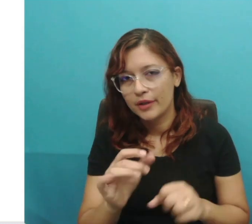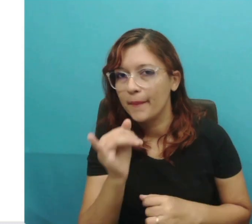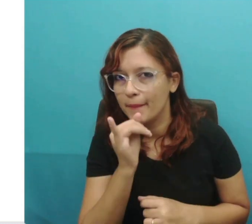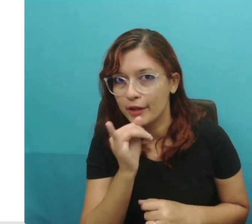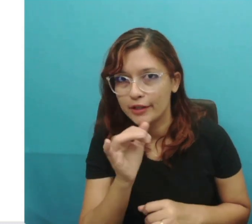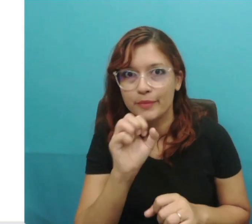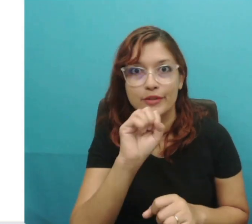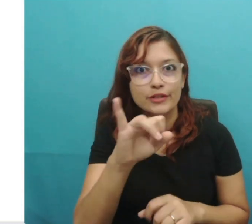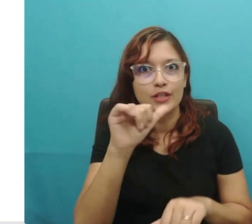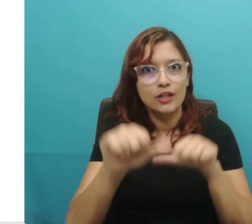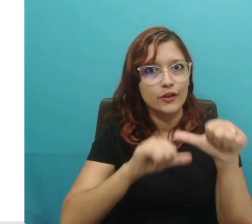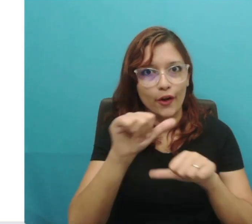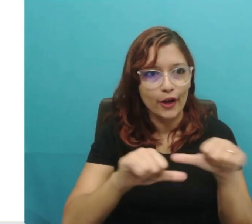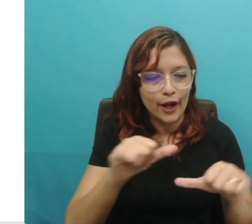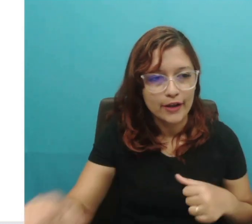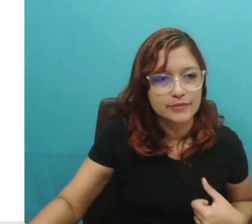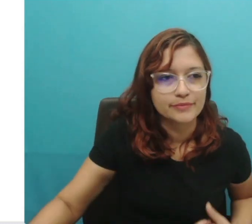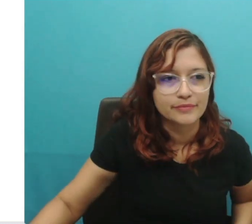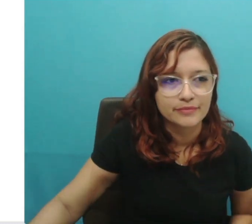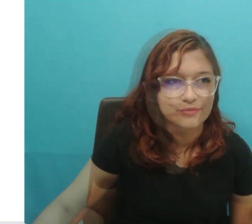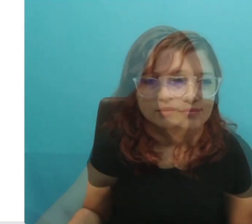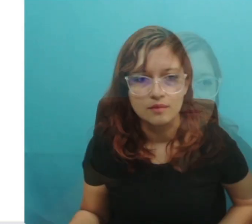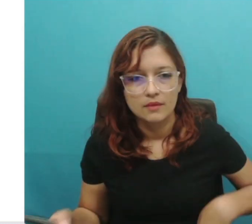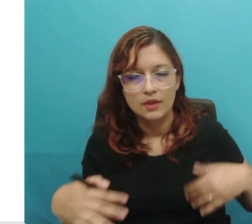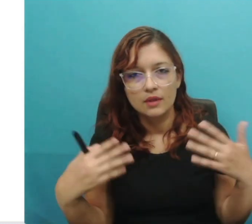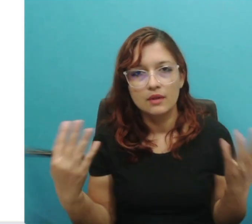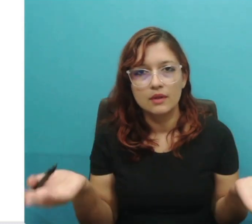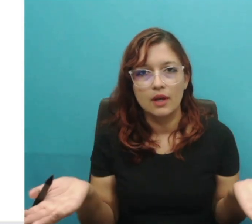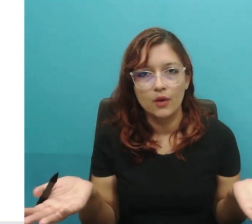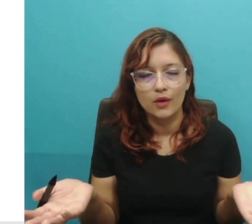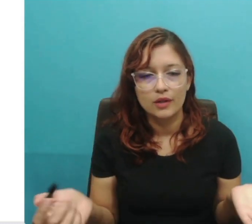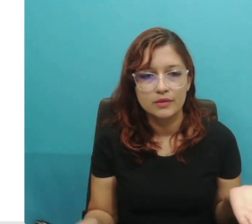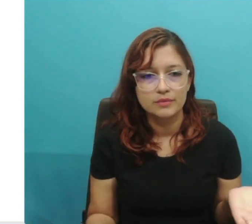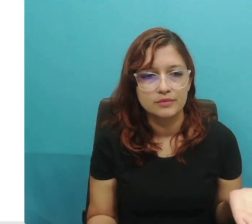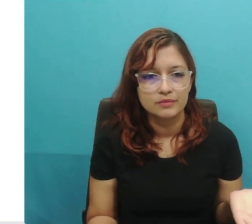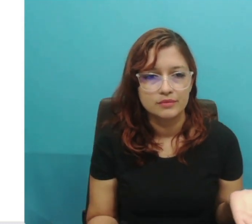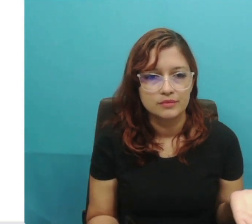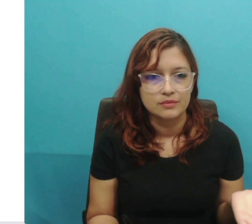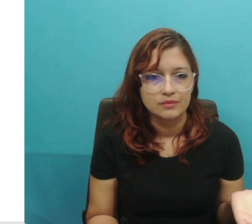ambiguidade. Não, isso é impossível. Por exemplo, se eu trocasse,